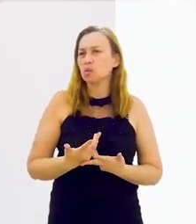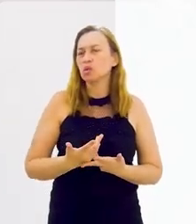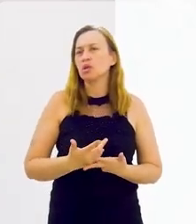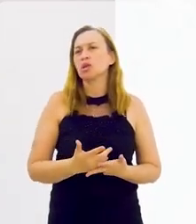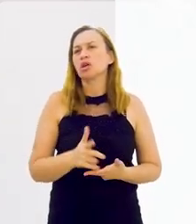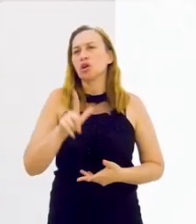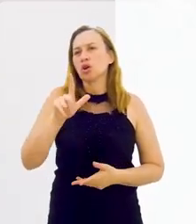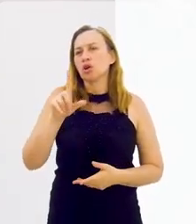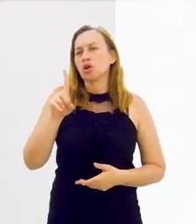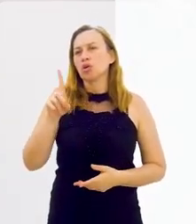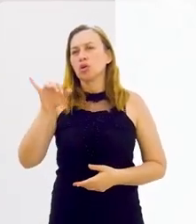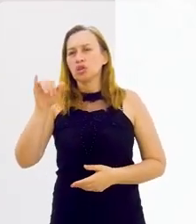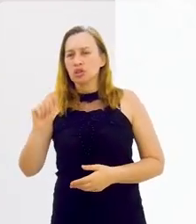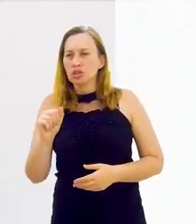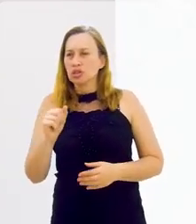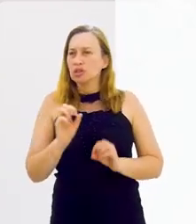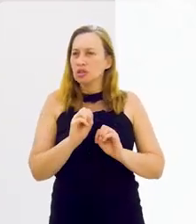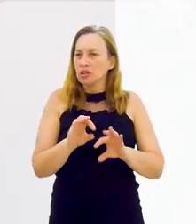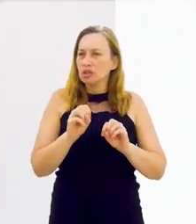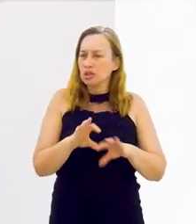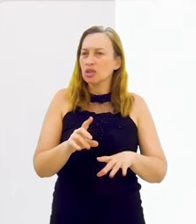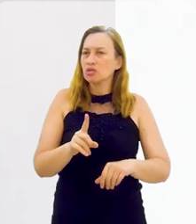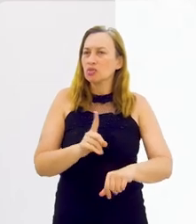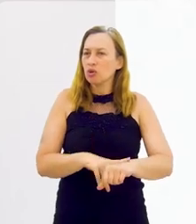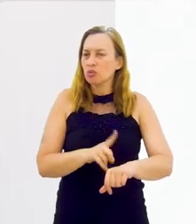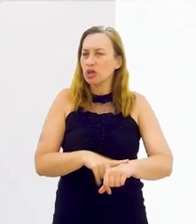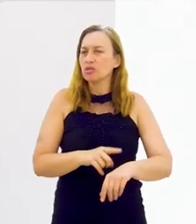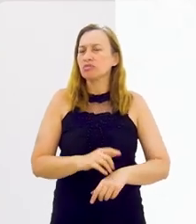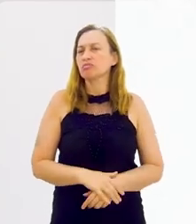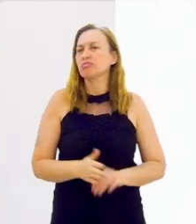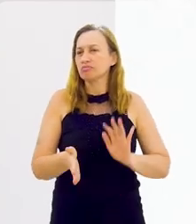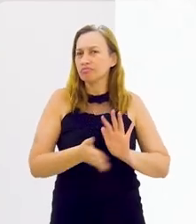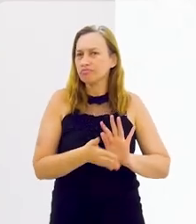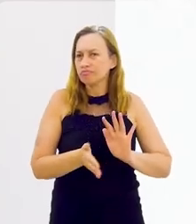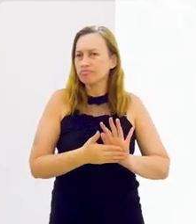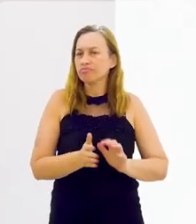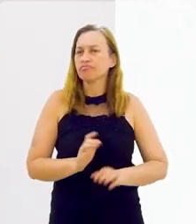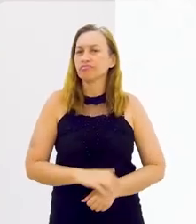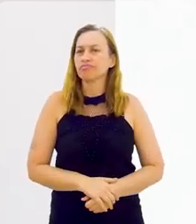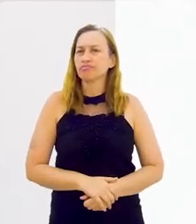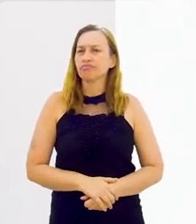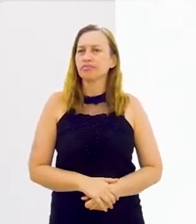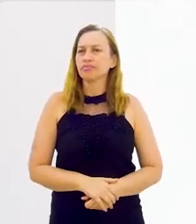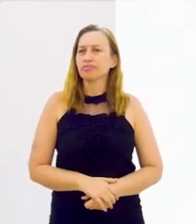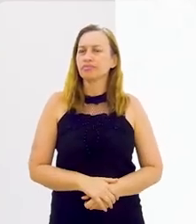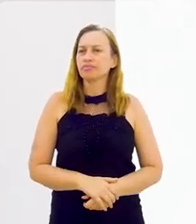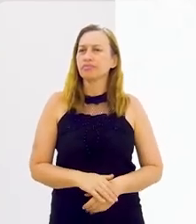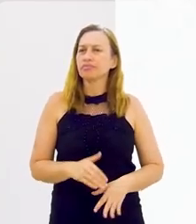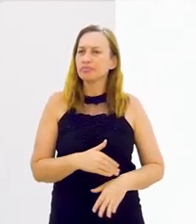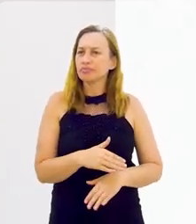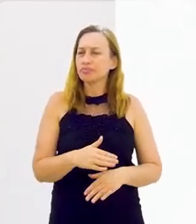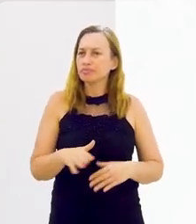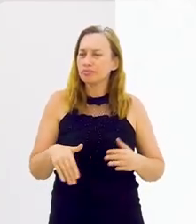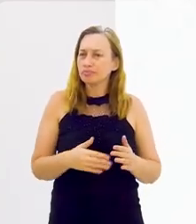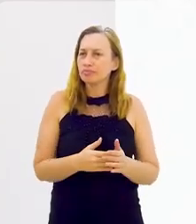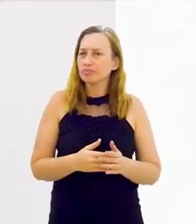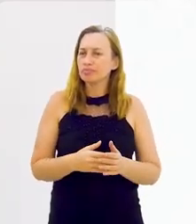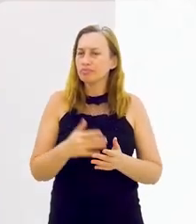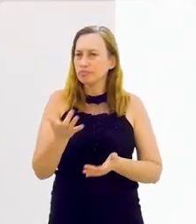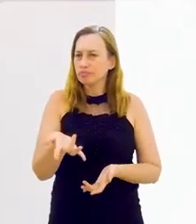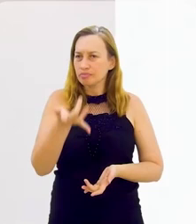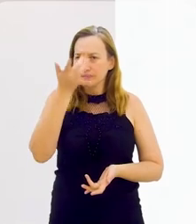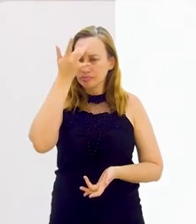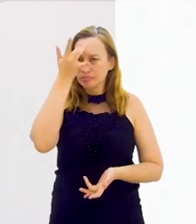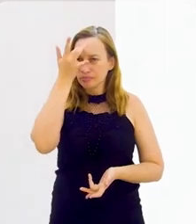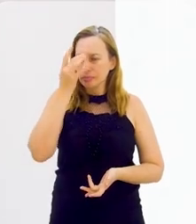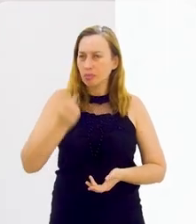lúdica de dar aula. E numa dessas aulas, ela propôs, né, para a turma quem decorasse um